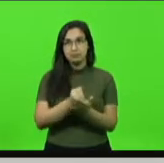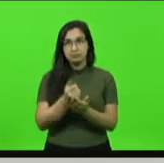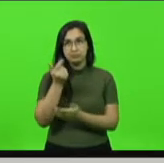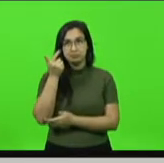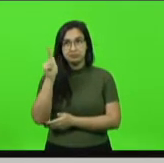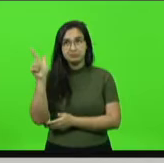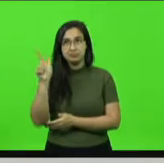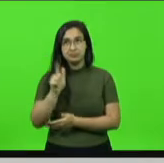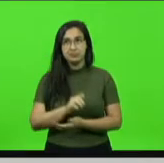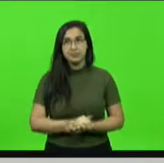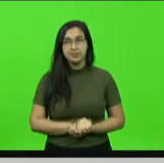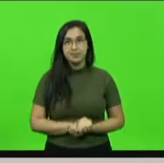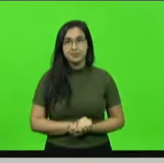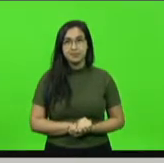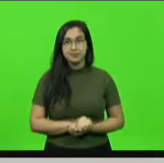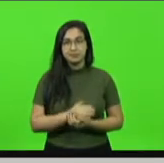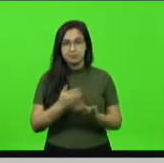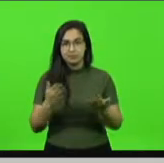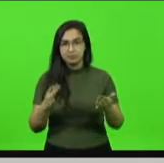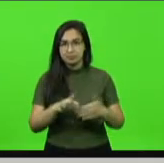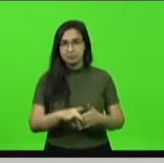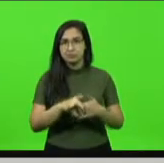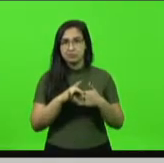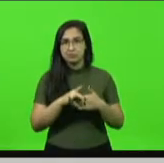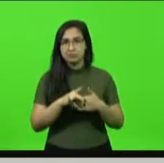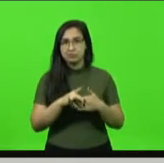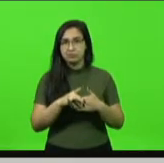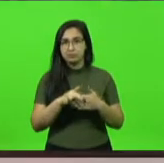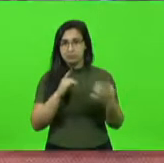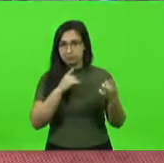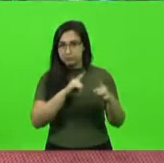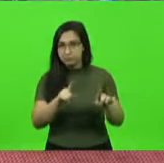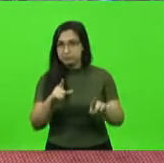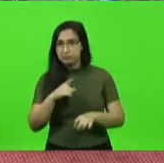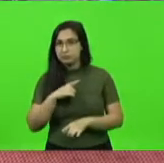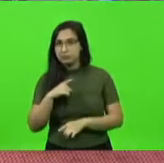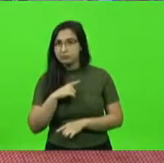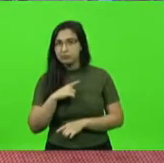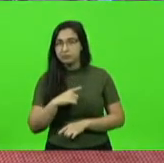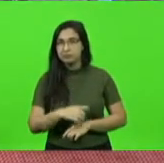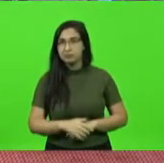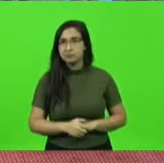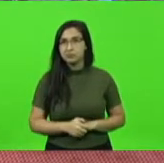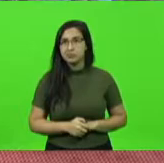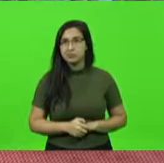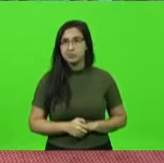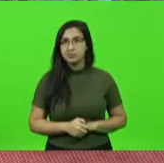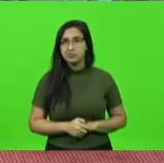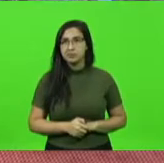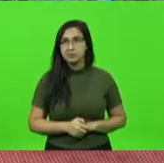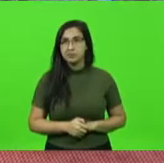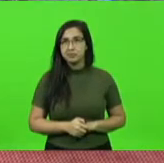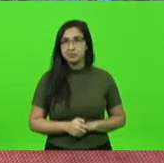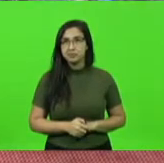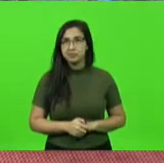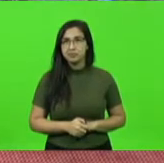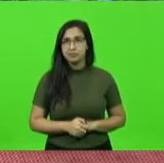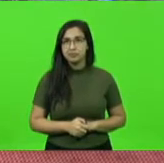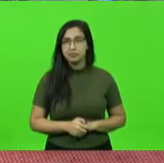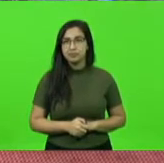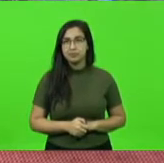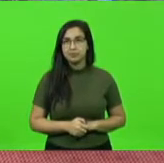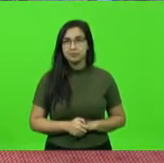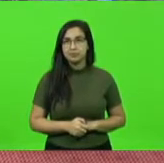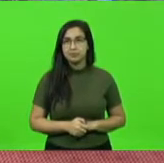Segundo os senhores líderes, tem alguma objeção para que possamos fazer a discussão e votação na tarde de hoje? Presidente.